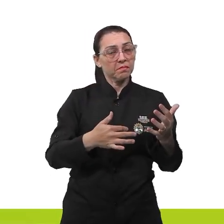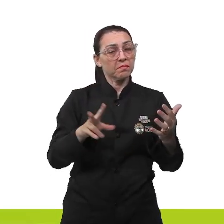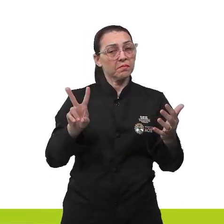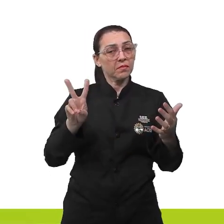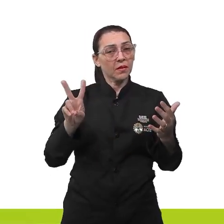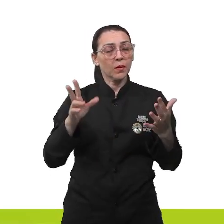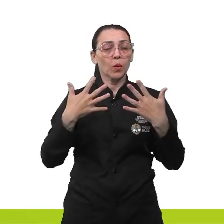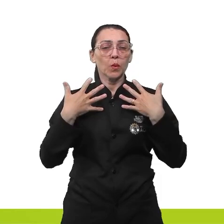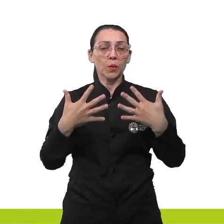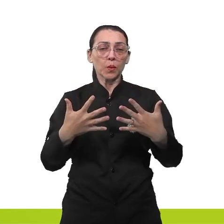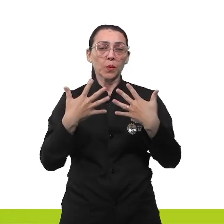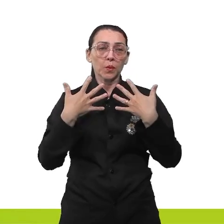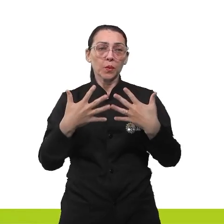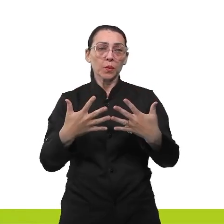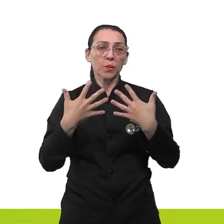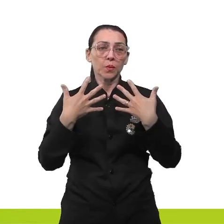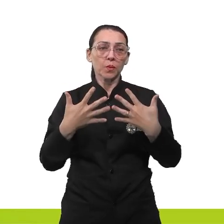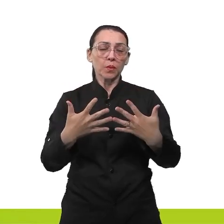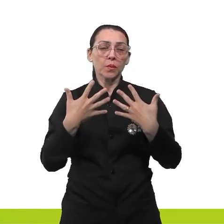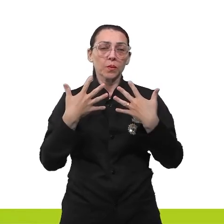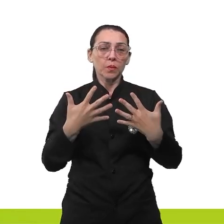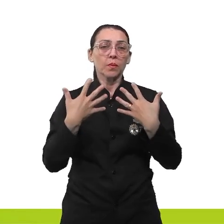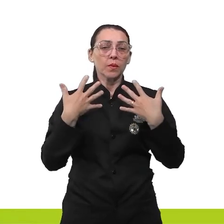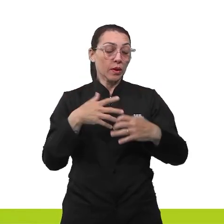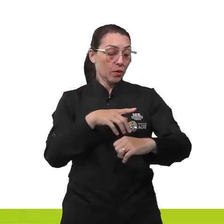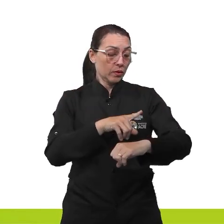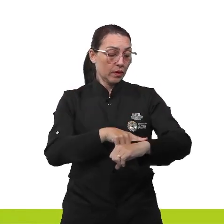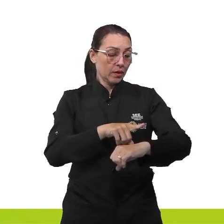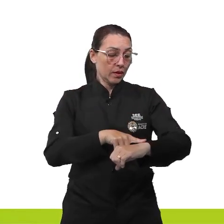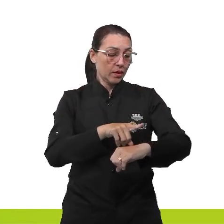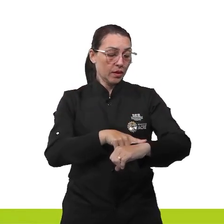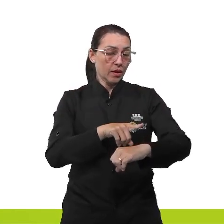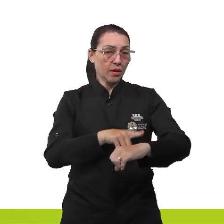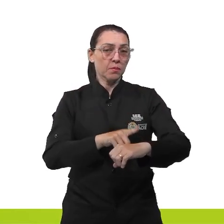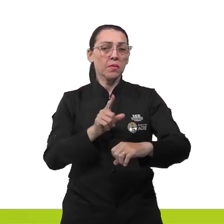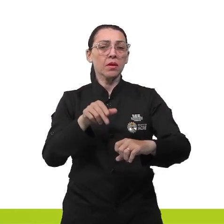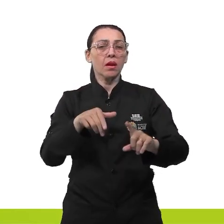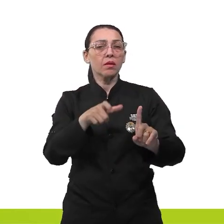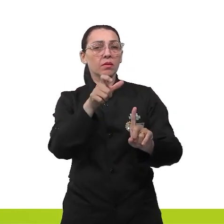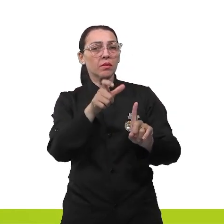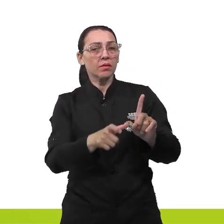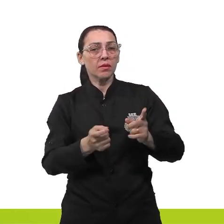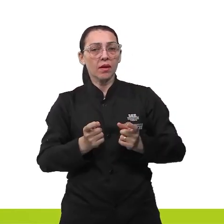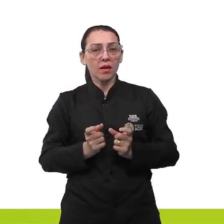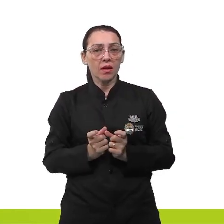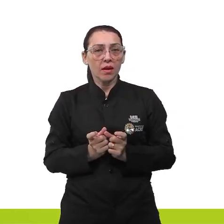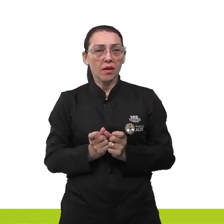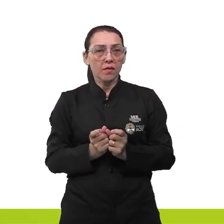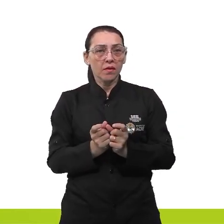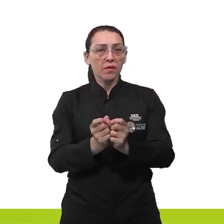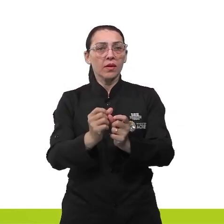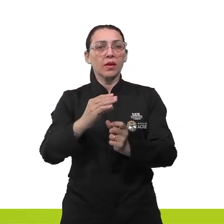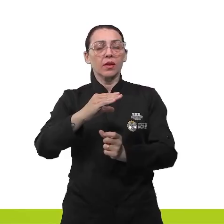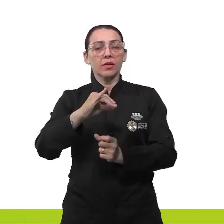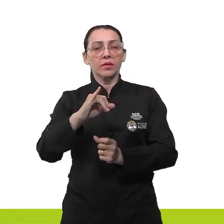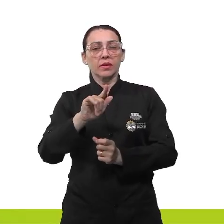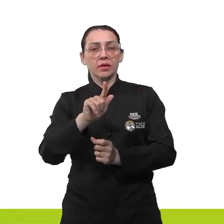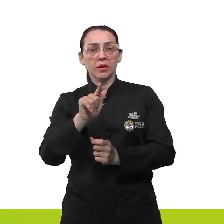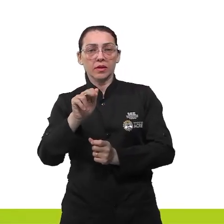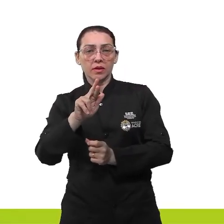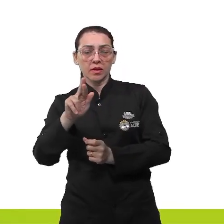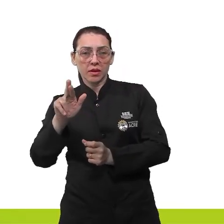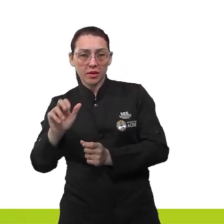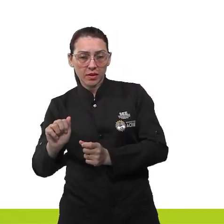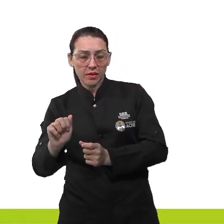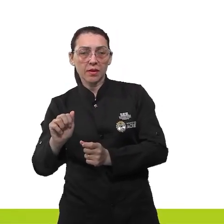ó, um elemento narrativo, é o que é o tempo. Né? Quem são os personagens? A hormiga, a cigarra.